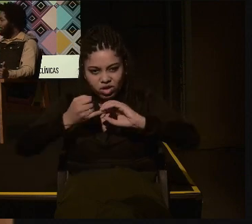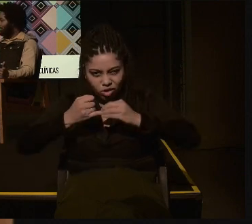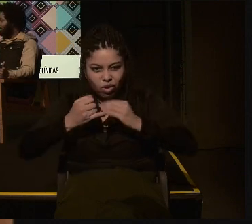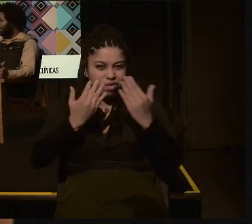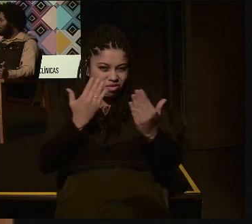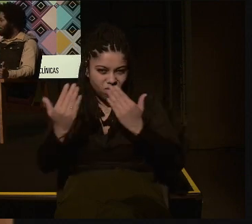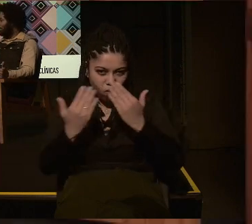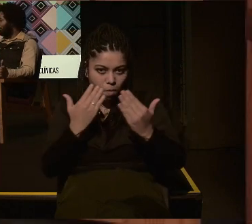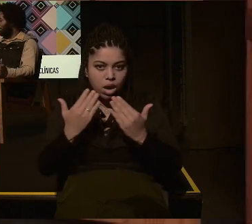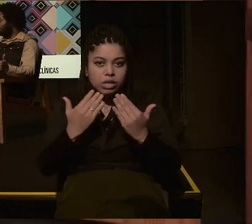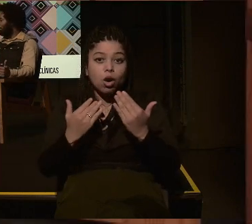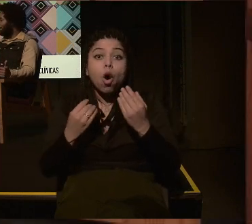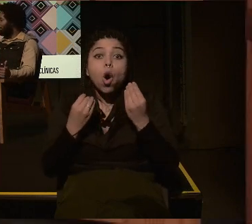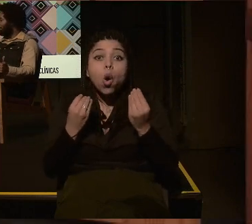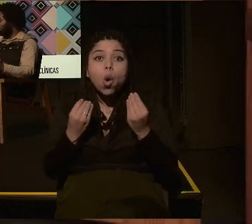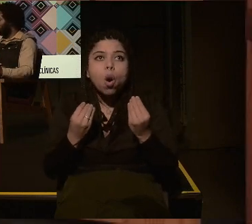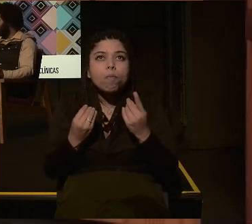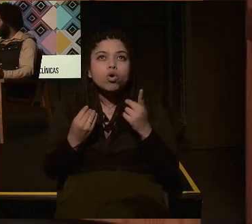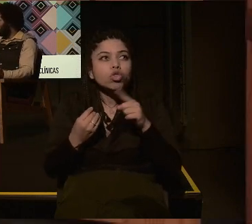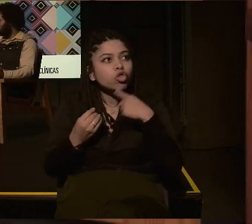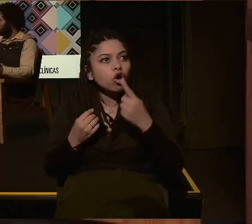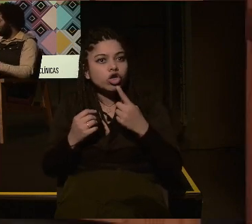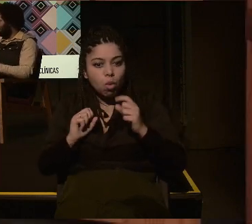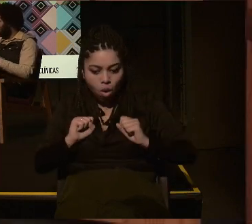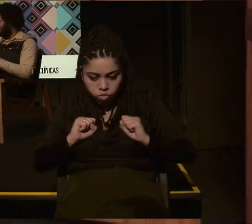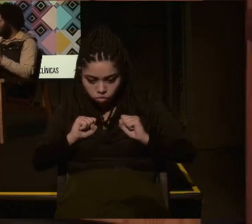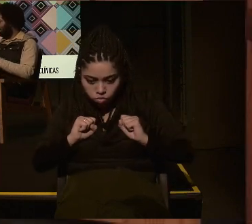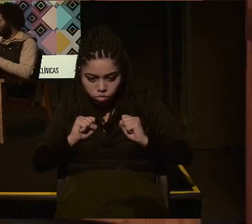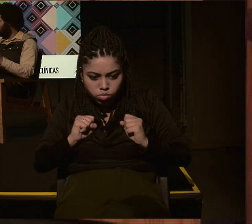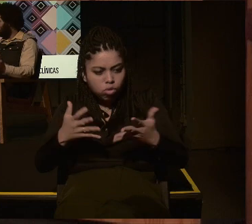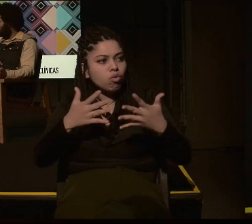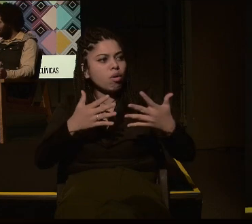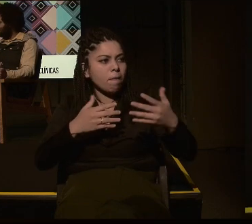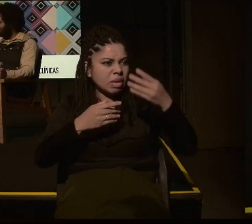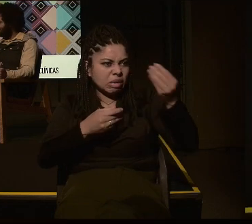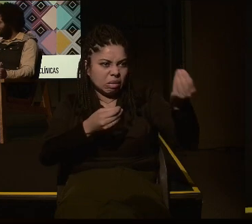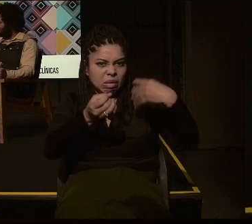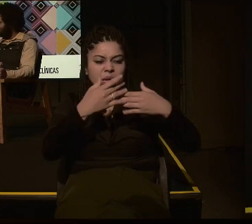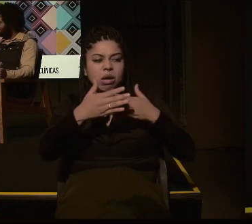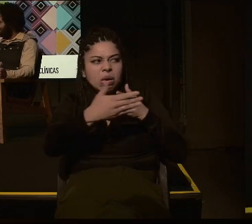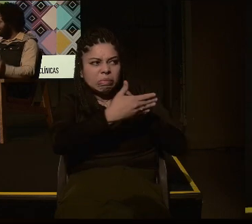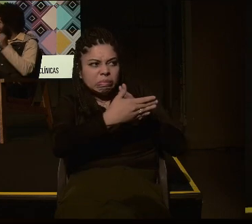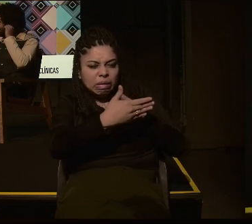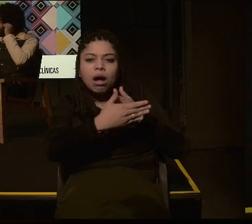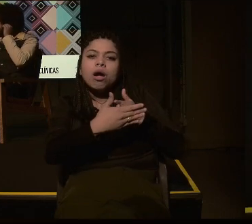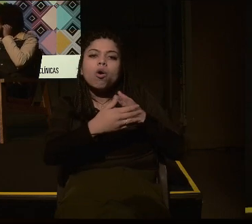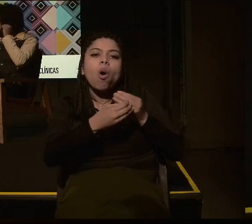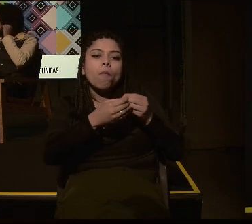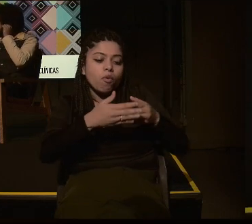como é que a gente vai sentindo que é um limite, que é um muro, que é uma fronteira